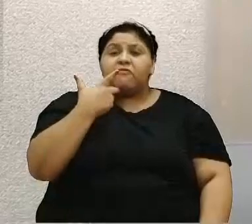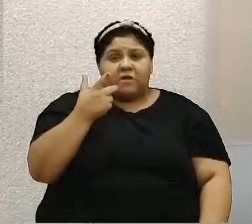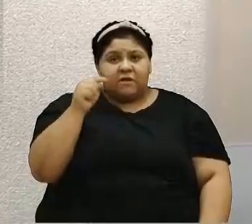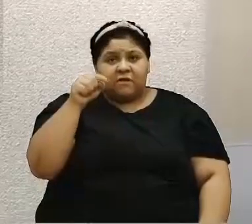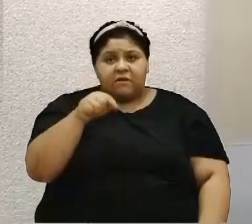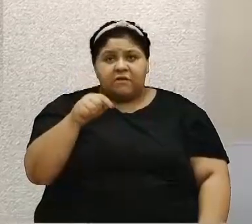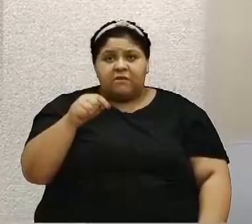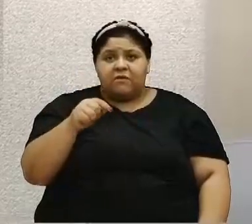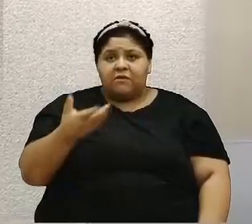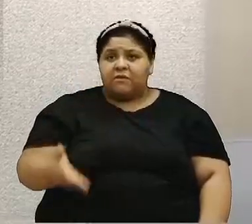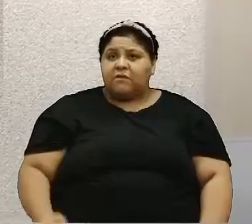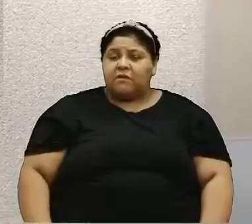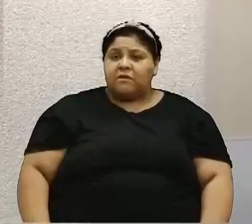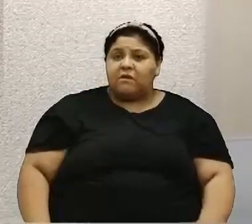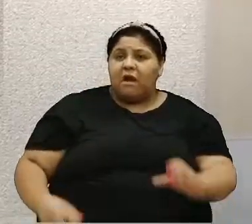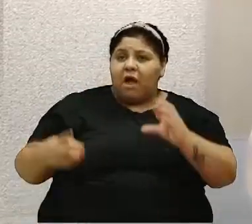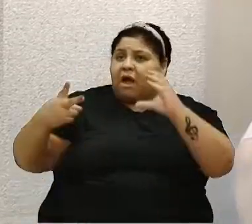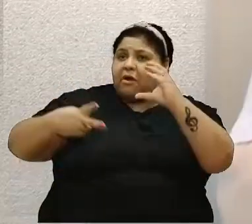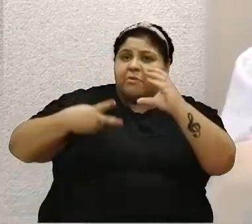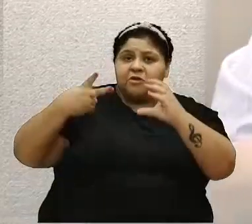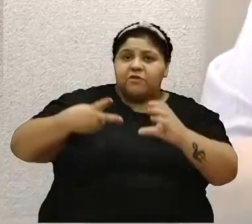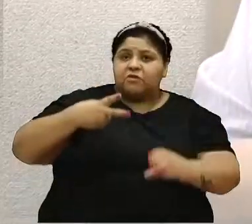a Câmara Municipal de Porto Alegre.